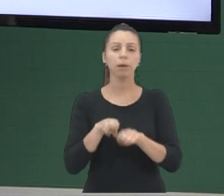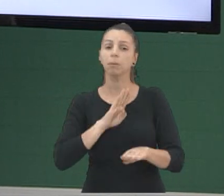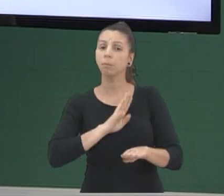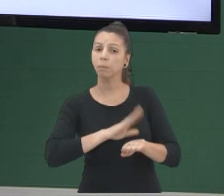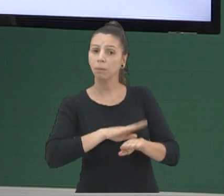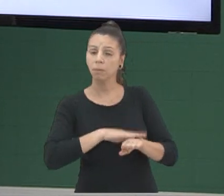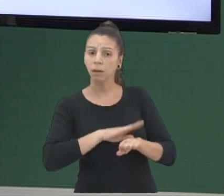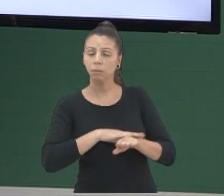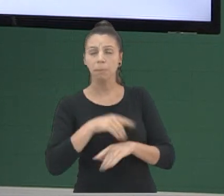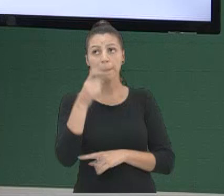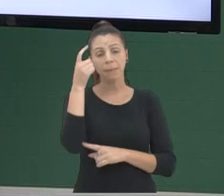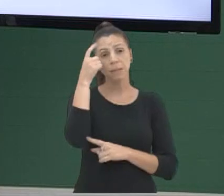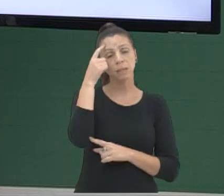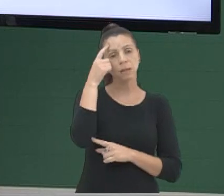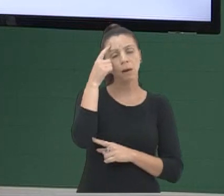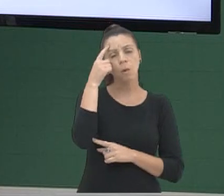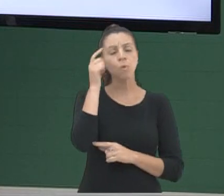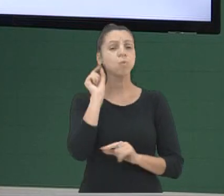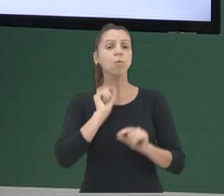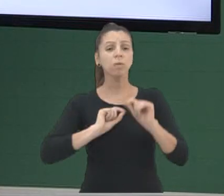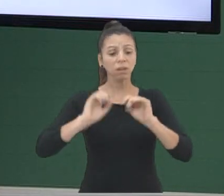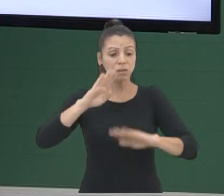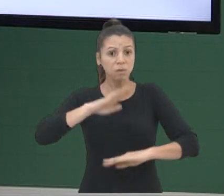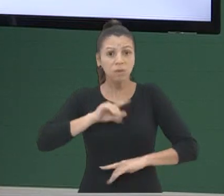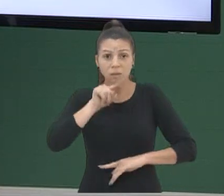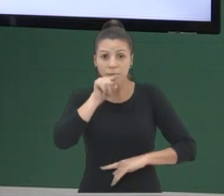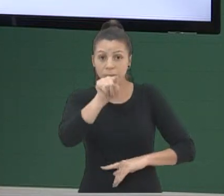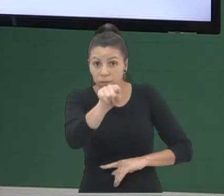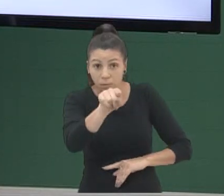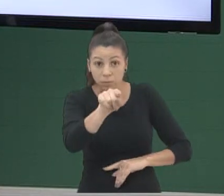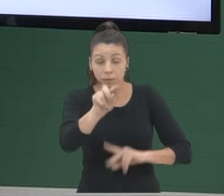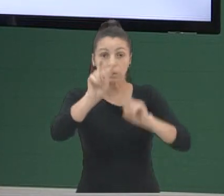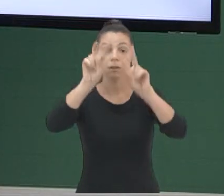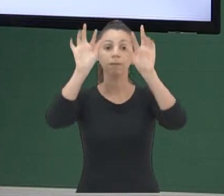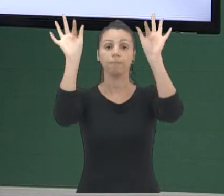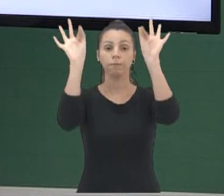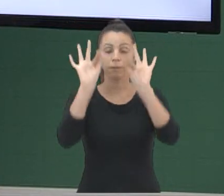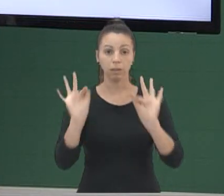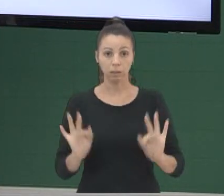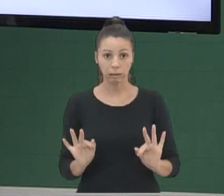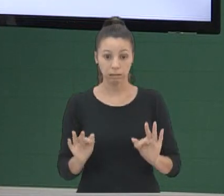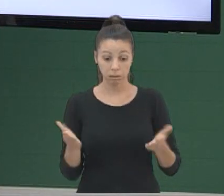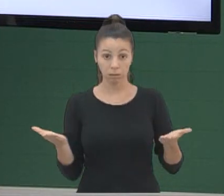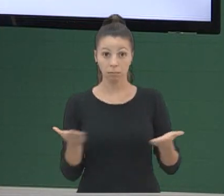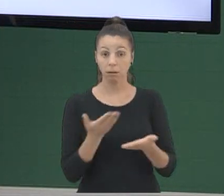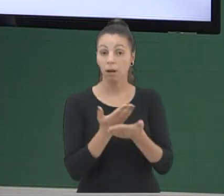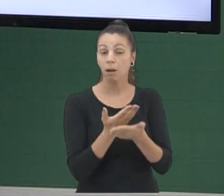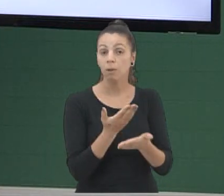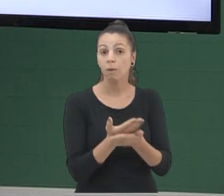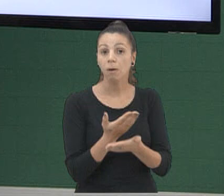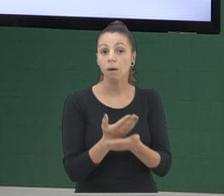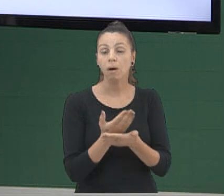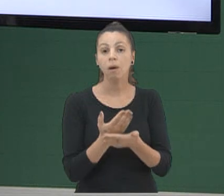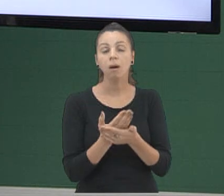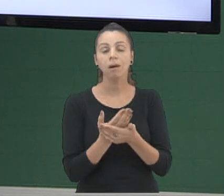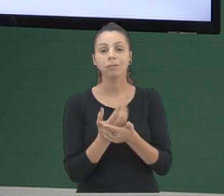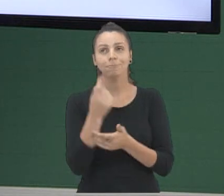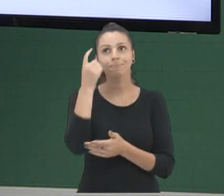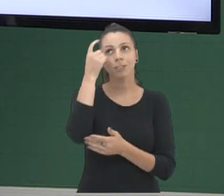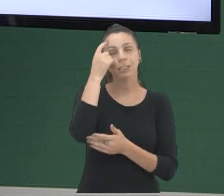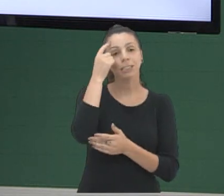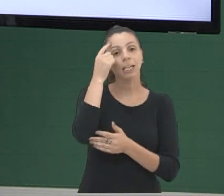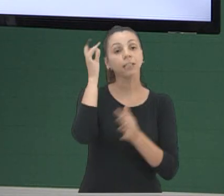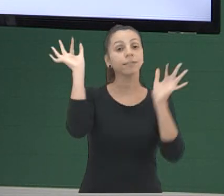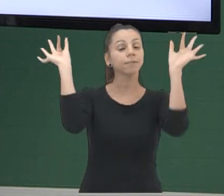pensar sobre isso, o que faz você feliz. Na aula a gente está aí brincando um pouco com essa ideia, entrando nesse clima, certo?